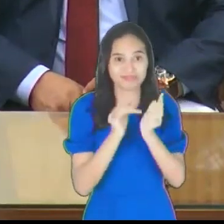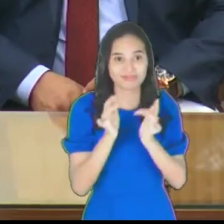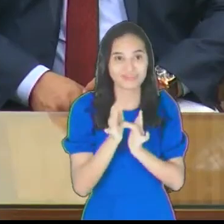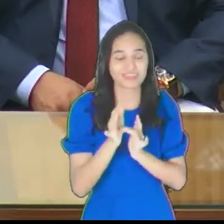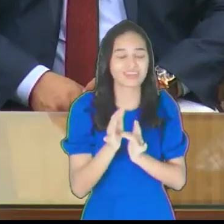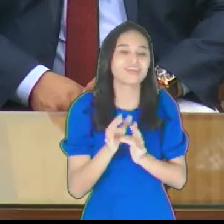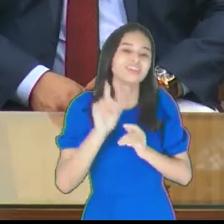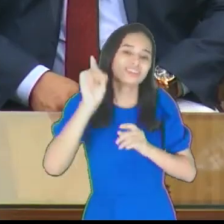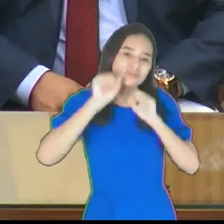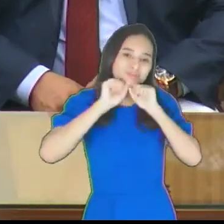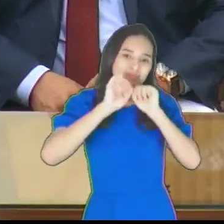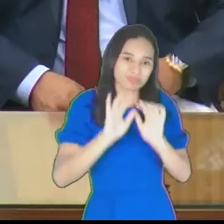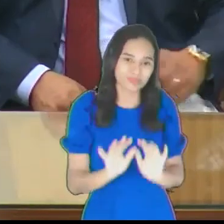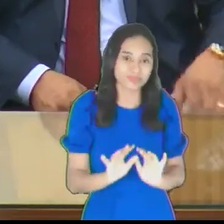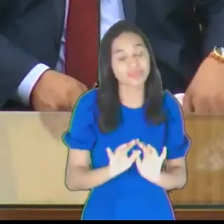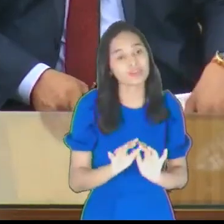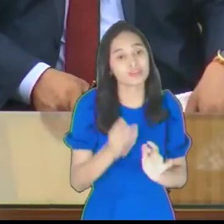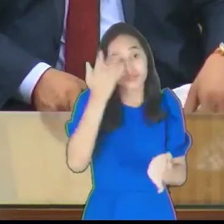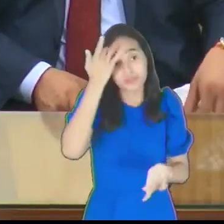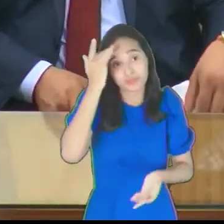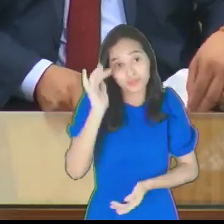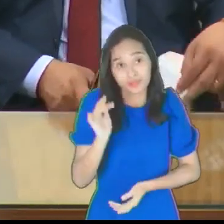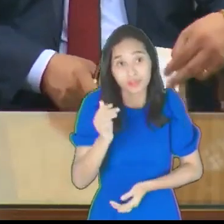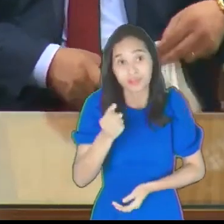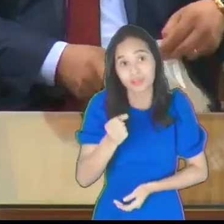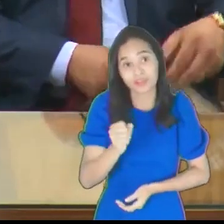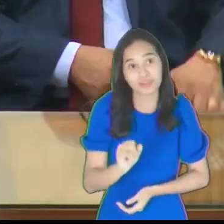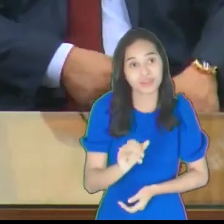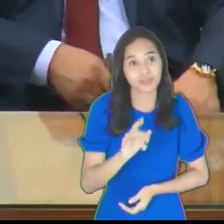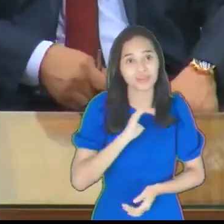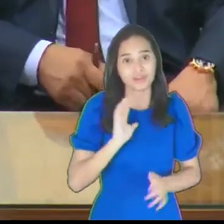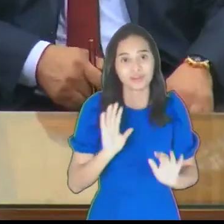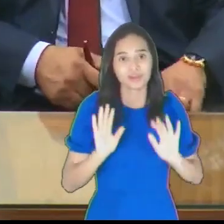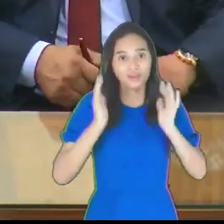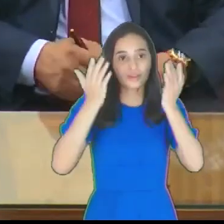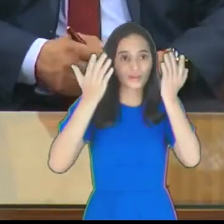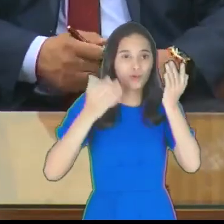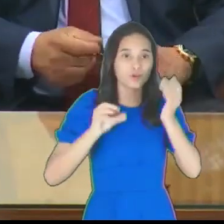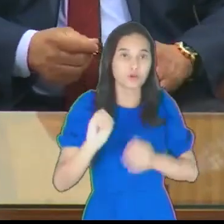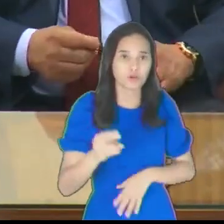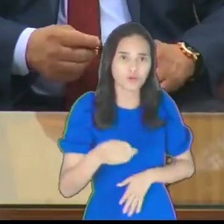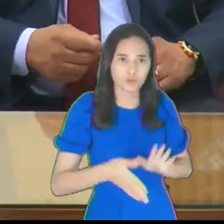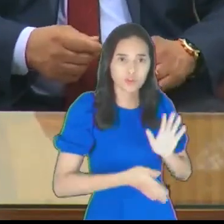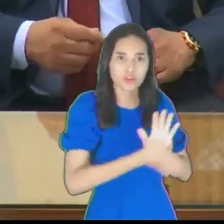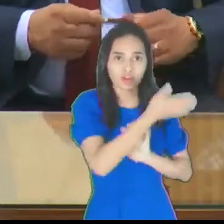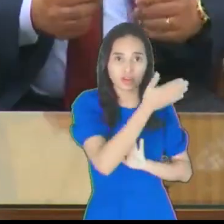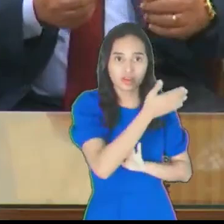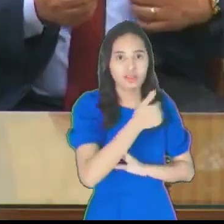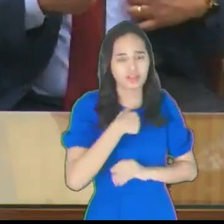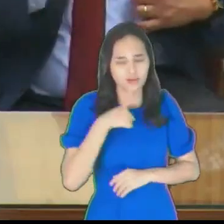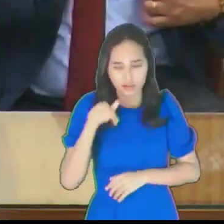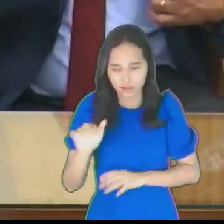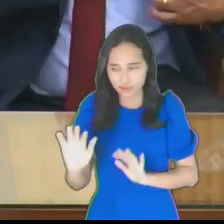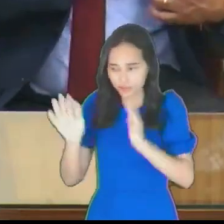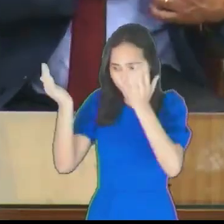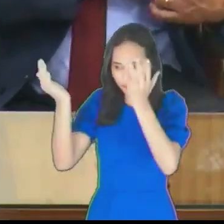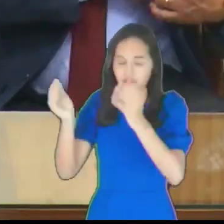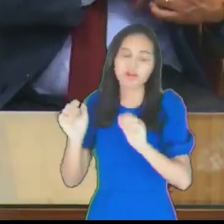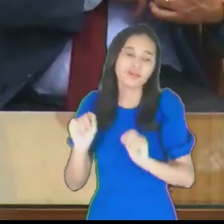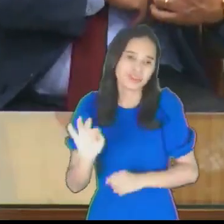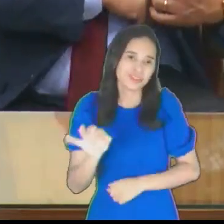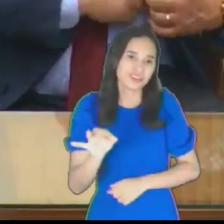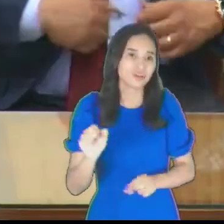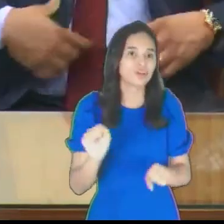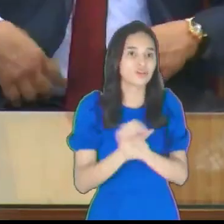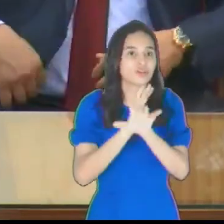Deus abençoe. Não sei se vai ser na festa da banda, não sei como é que está a minha agenda, pastor. Eu estou aqui no dia da festa da banda? Estou? Glória a Jesus. Então o resto